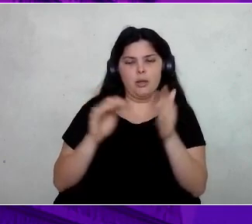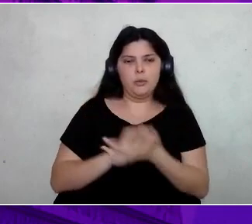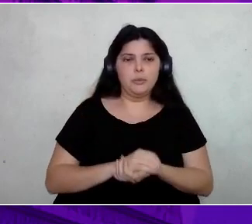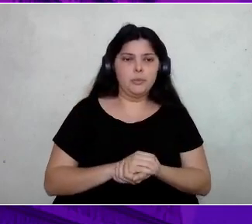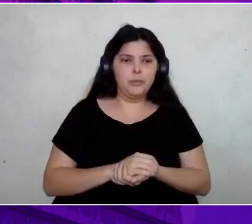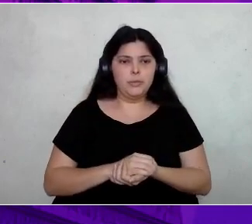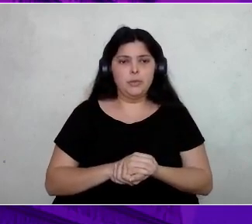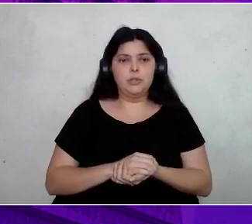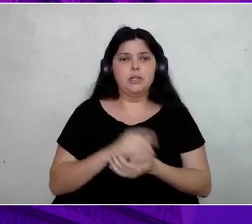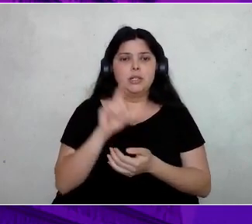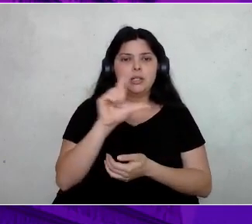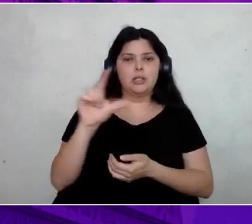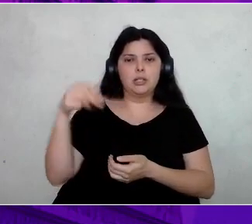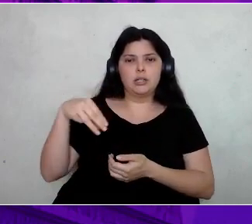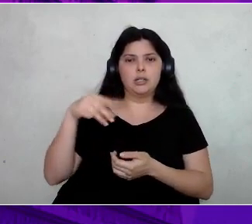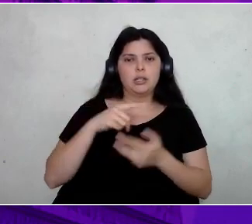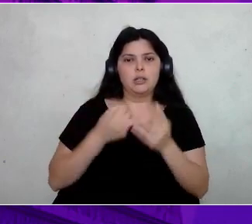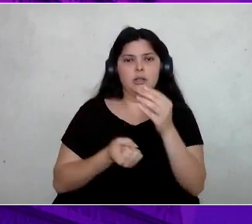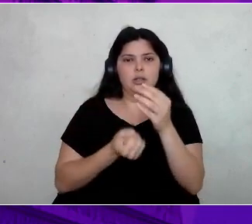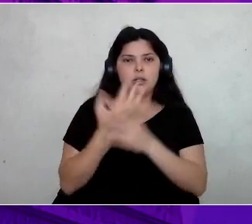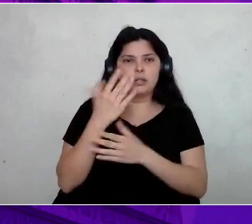LLM,